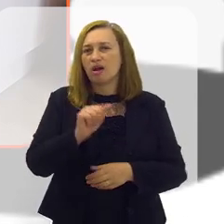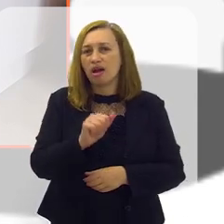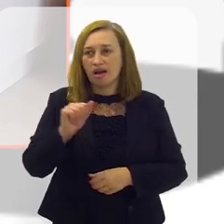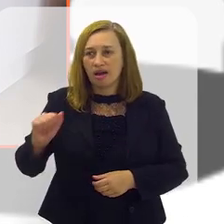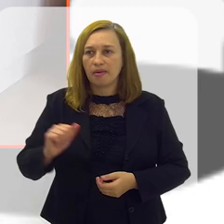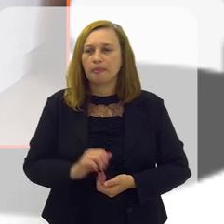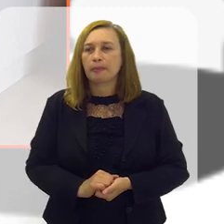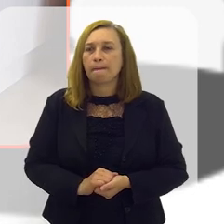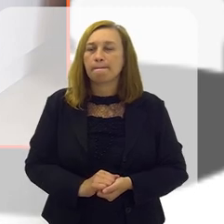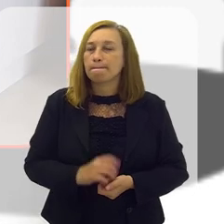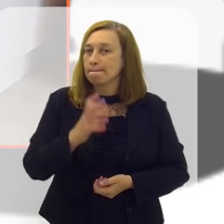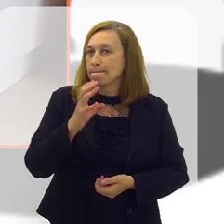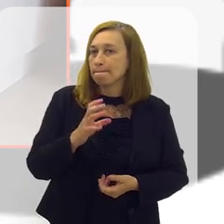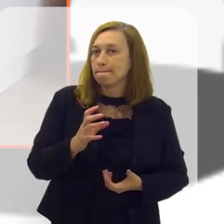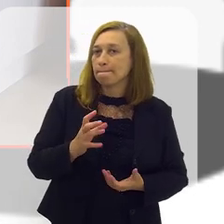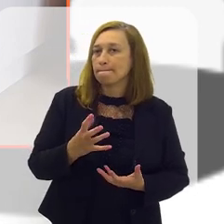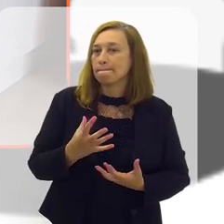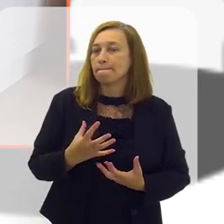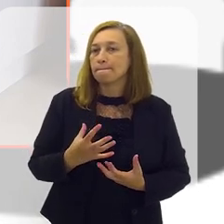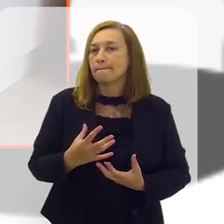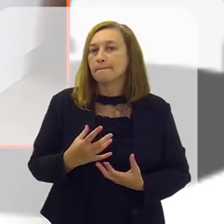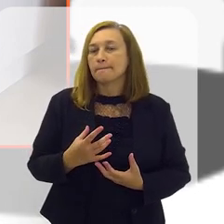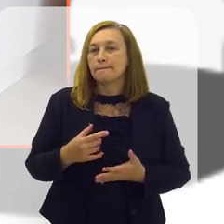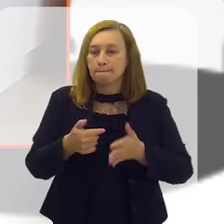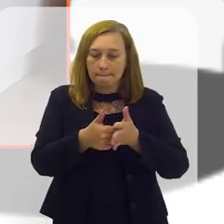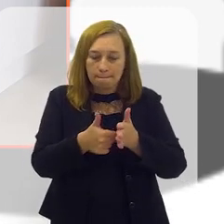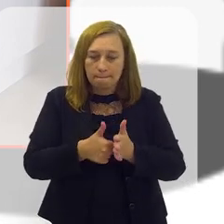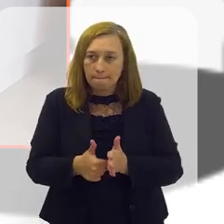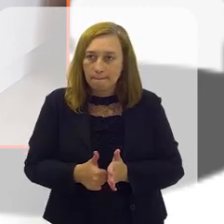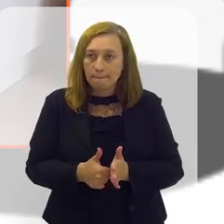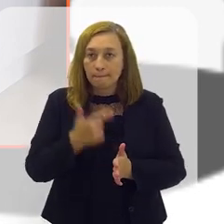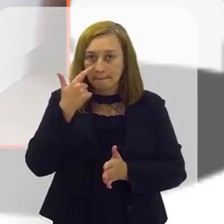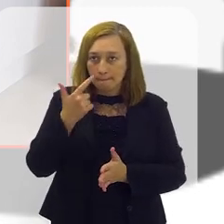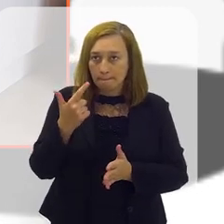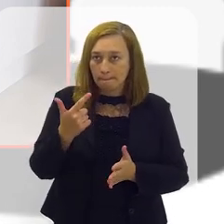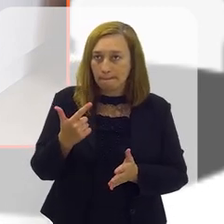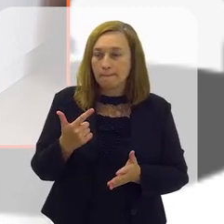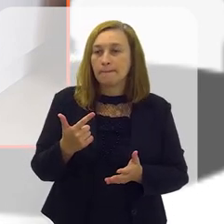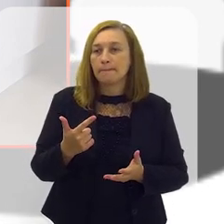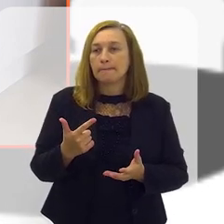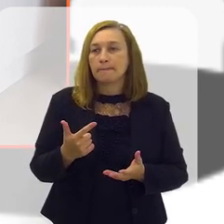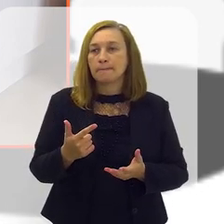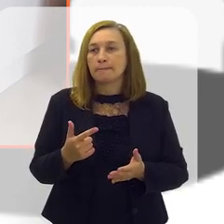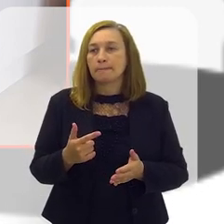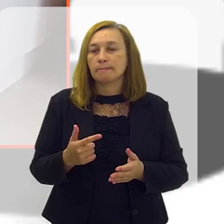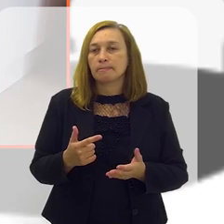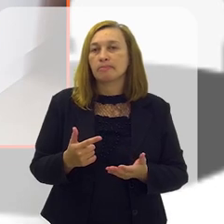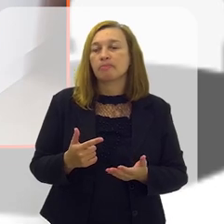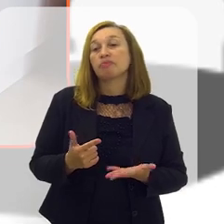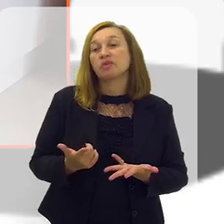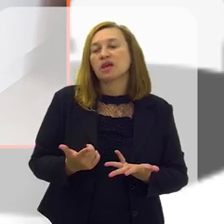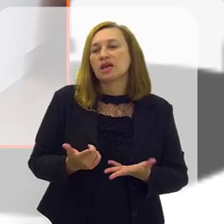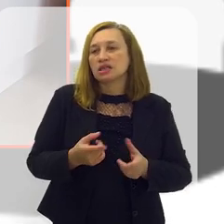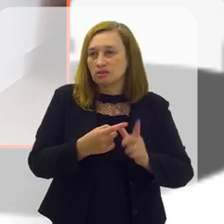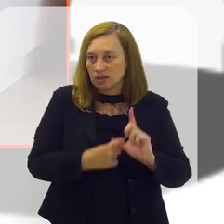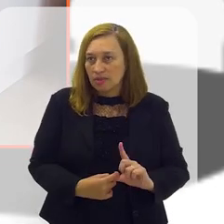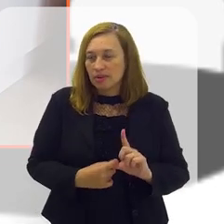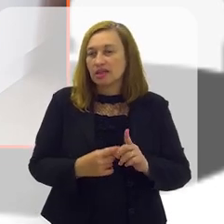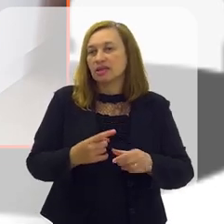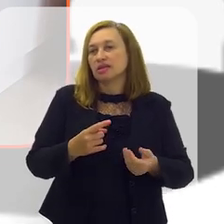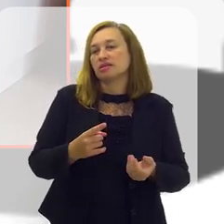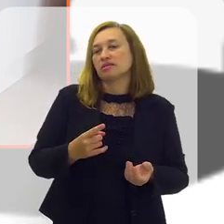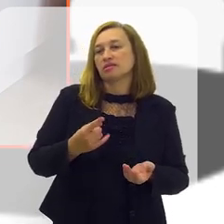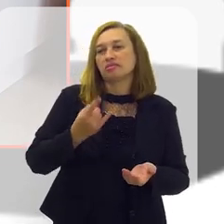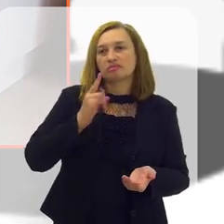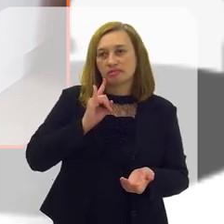em Alcoólicos Anônimos e admitem que são impotentes diante da bebida alcoólica, são corajosas, porque não é